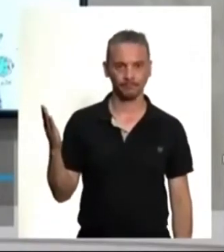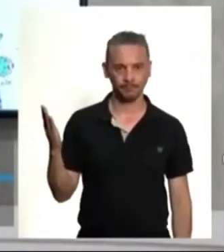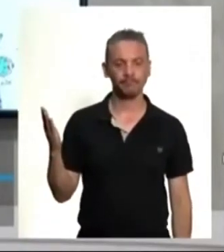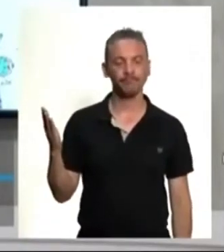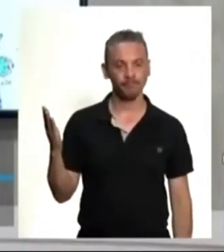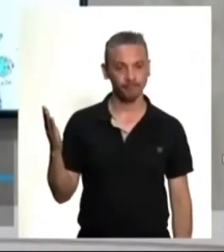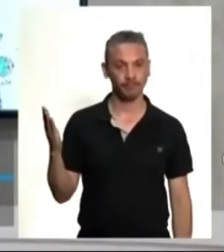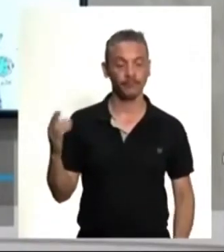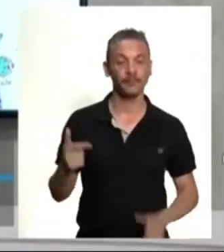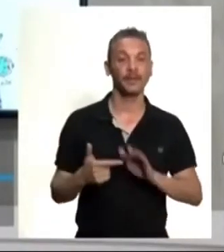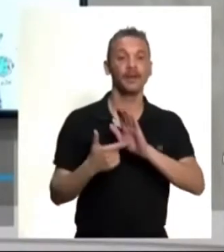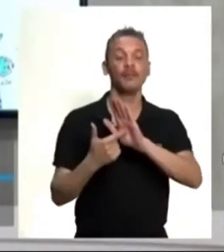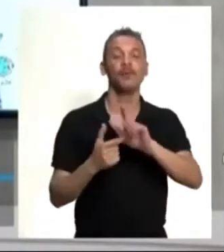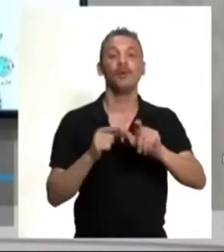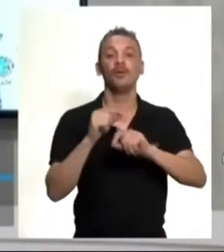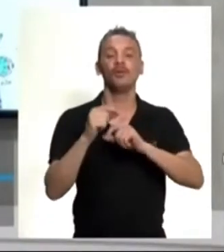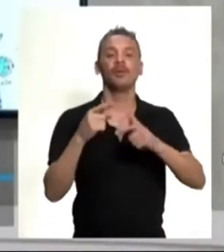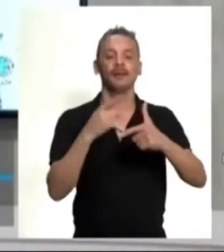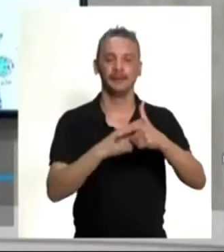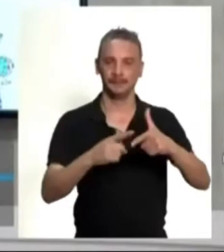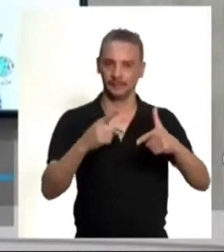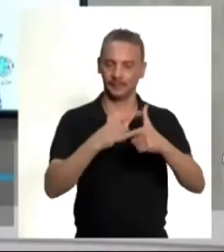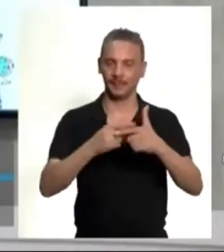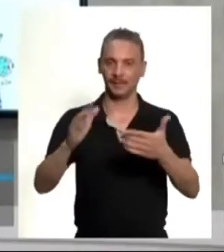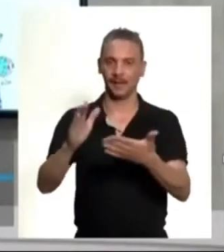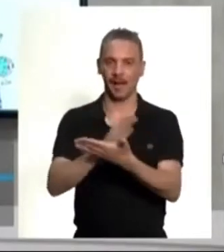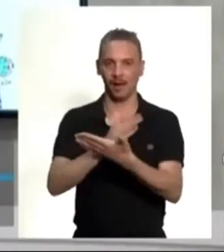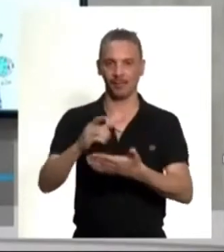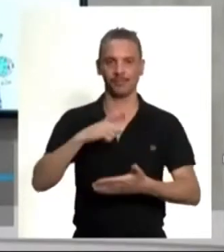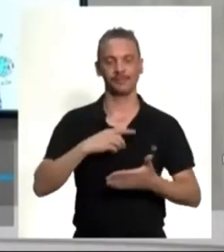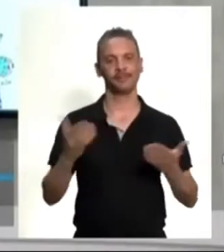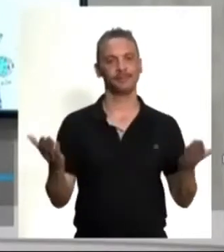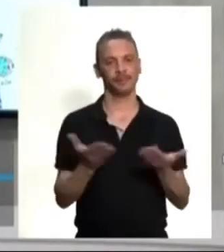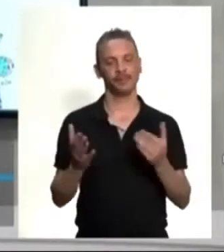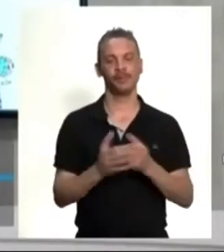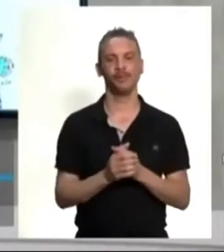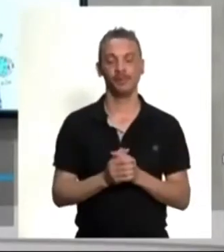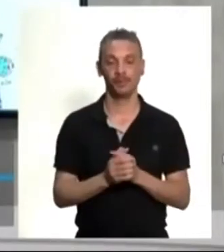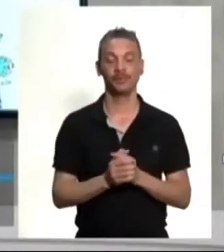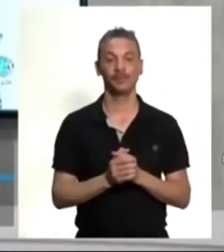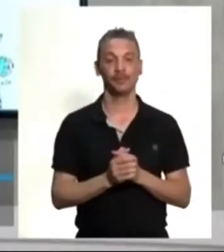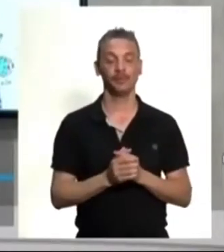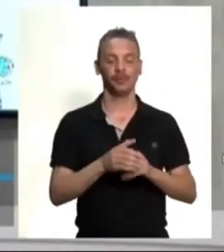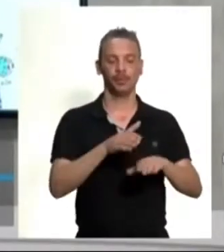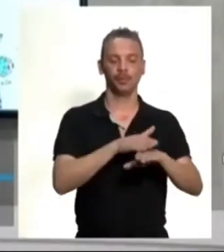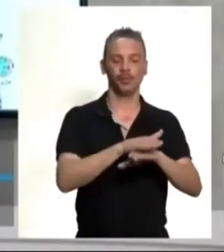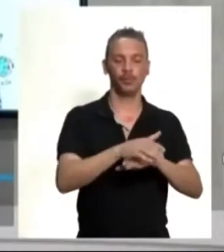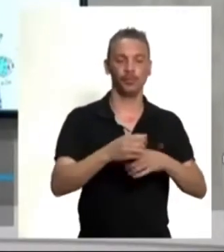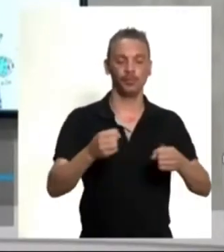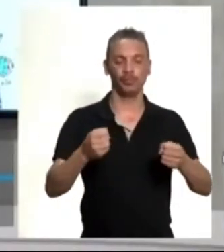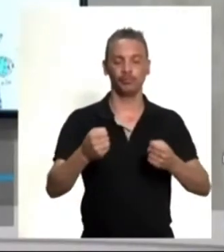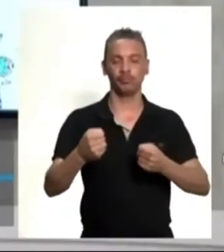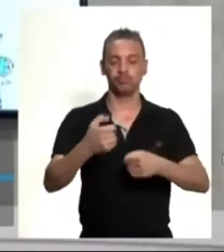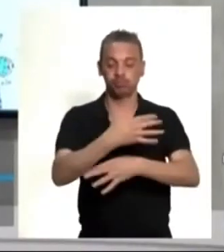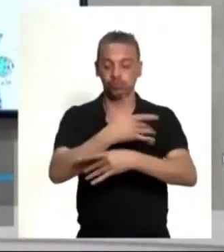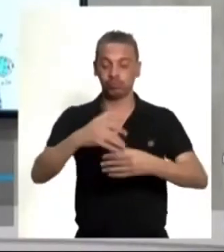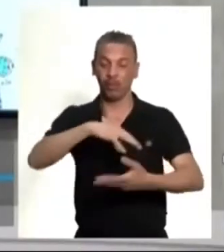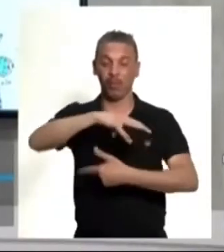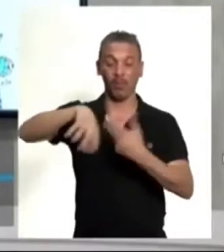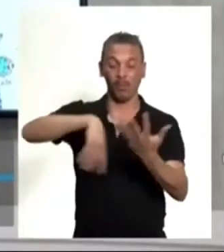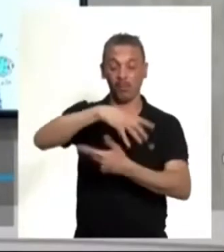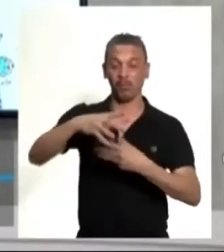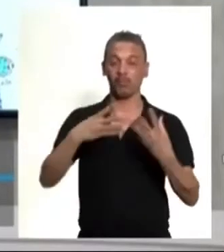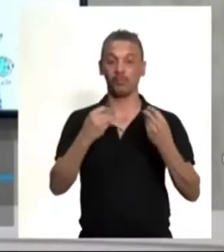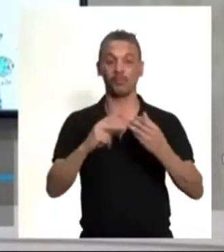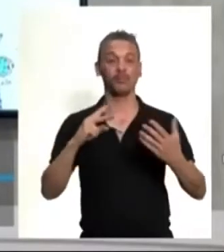relata um pouco dos nossos problemas. Por quê? Porque o processo de urbanização foi desordenado. Vamos juntar